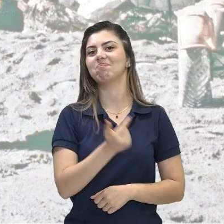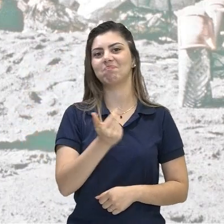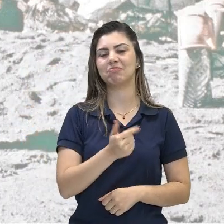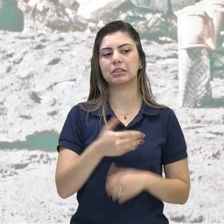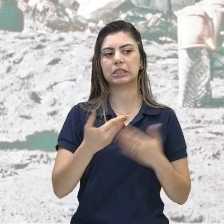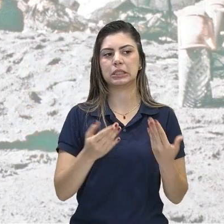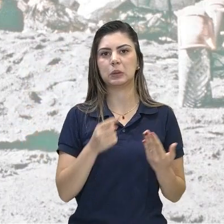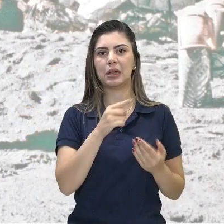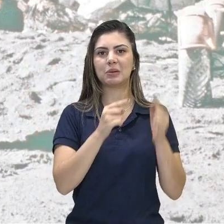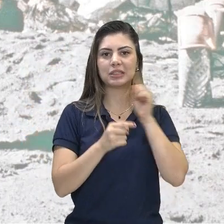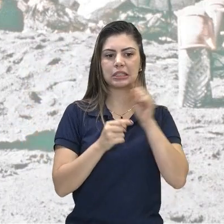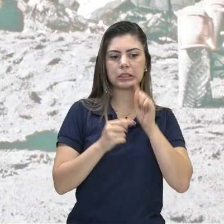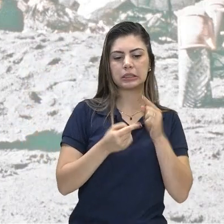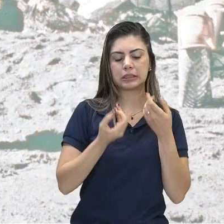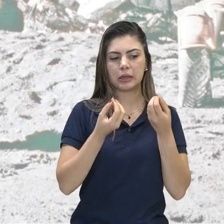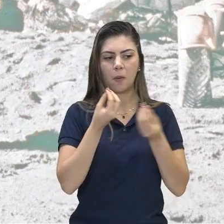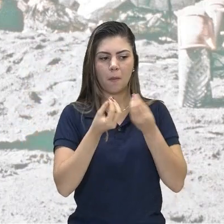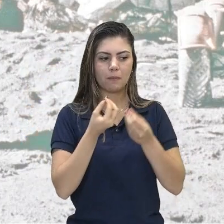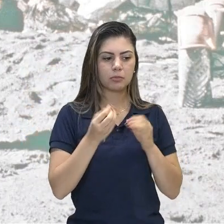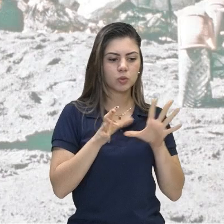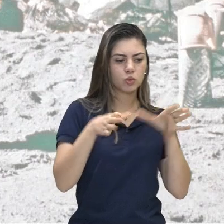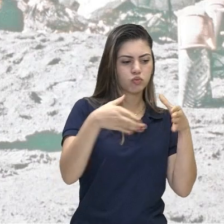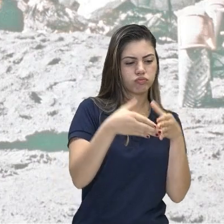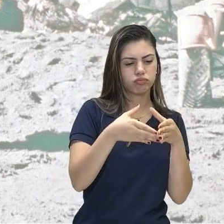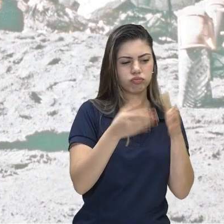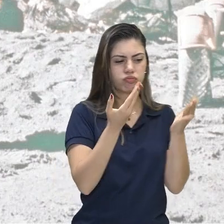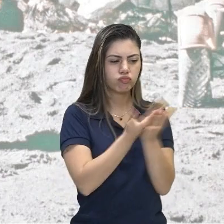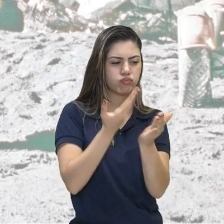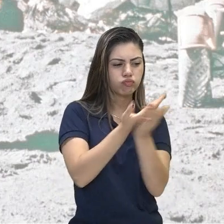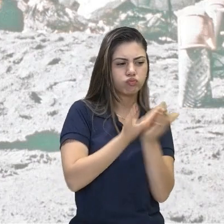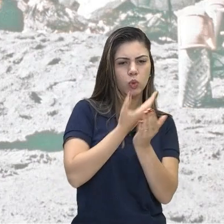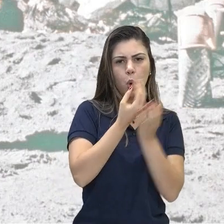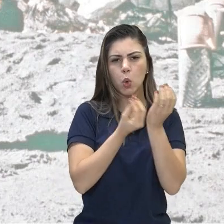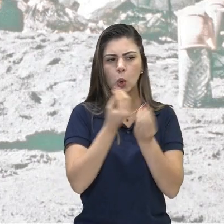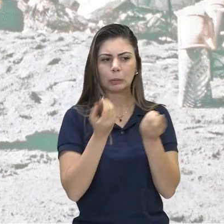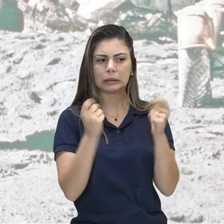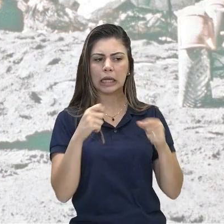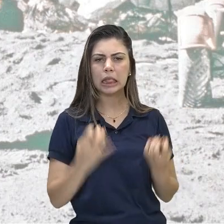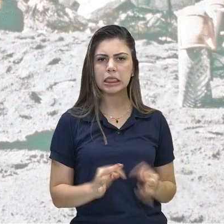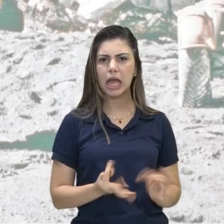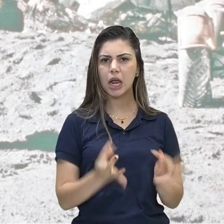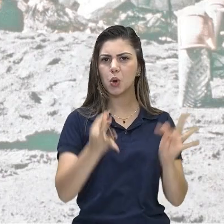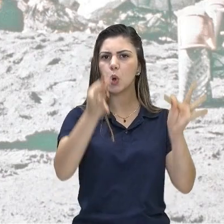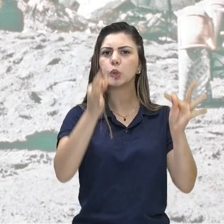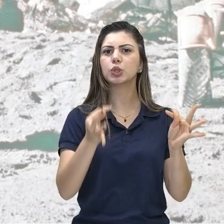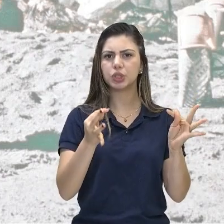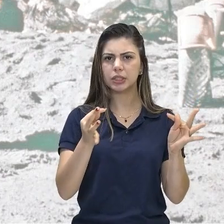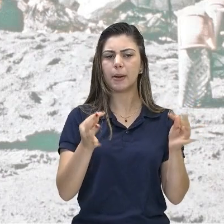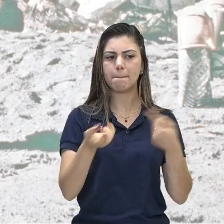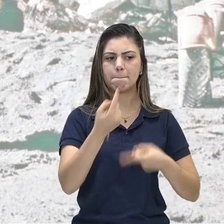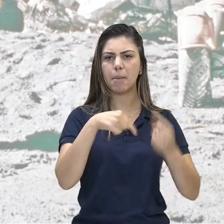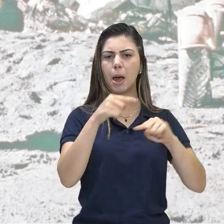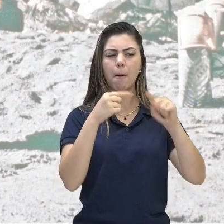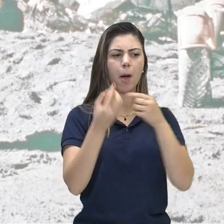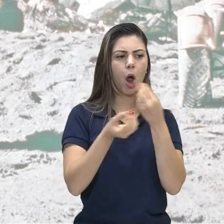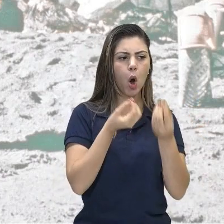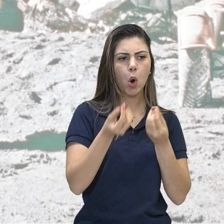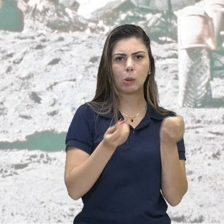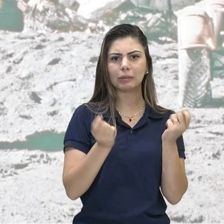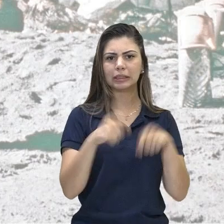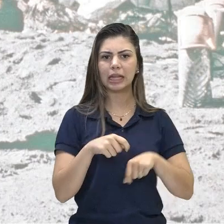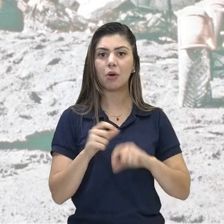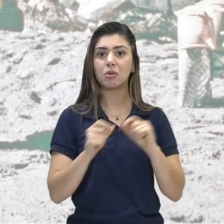ser criado ali toda uma equipe para buscar tecnologias, aprimorar tecnologias